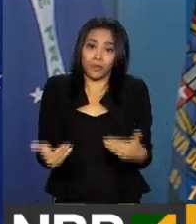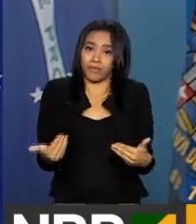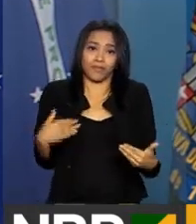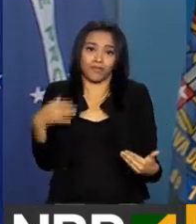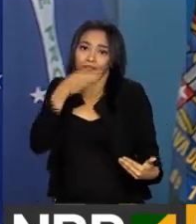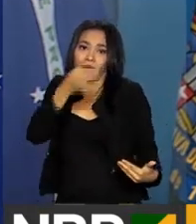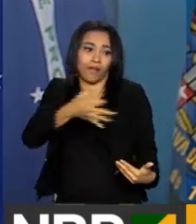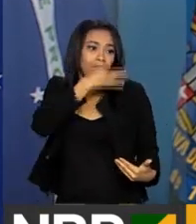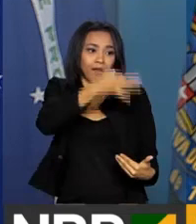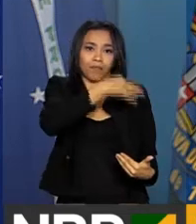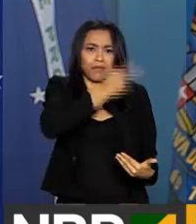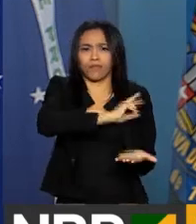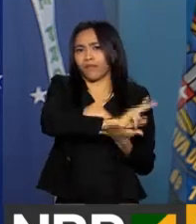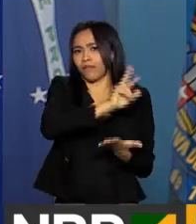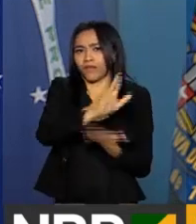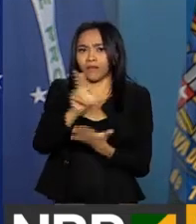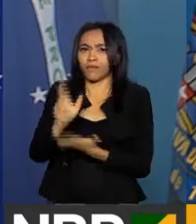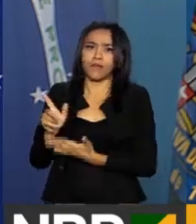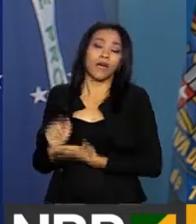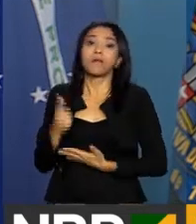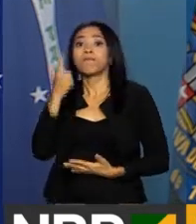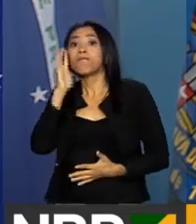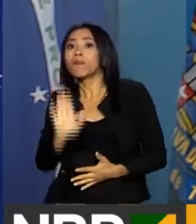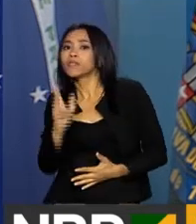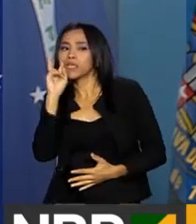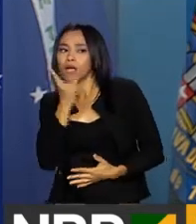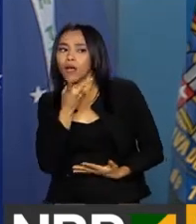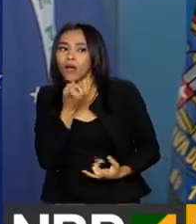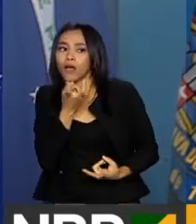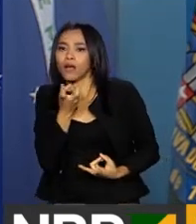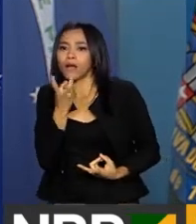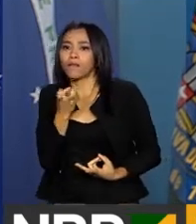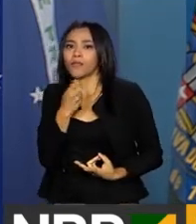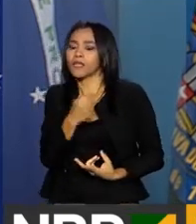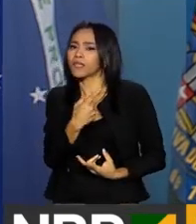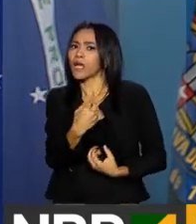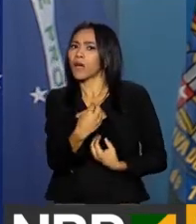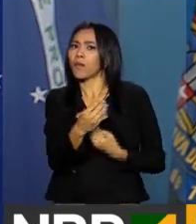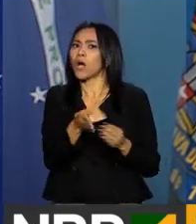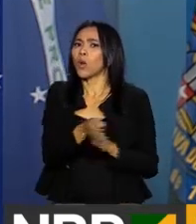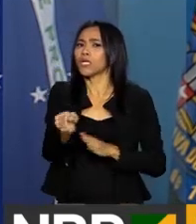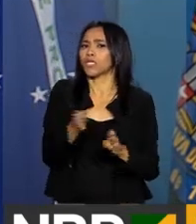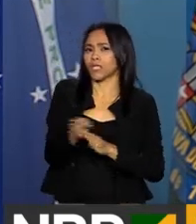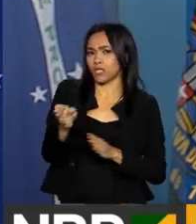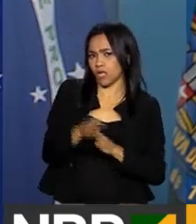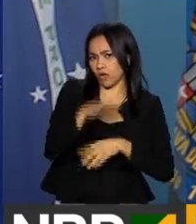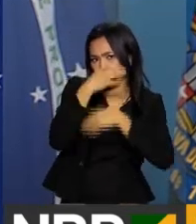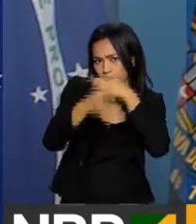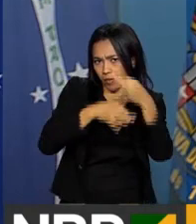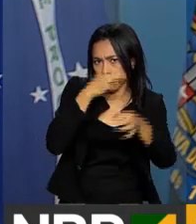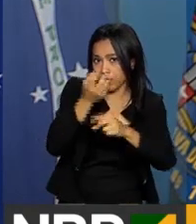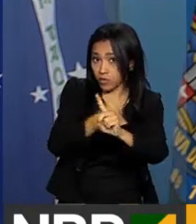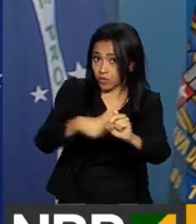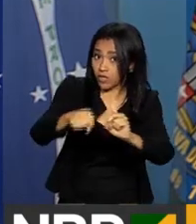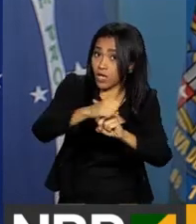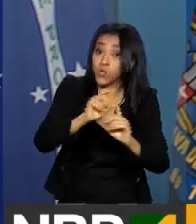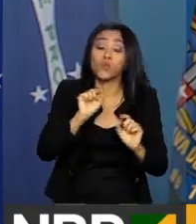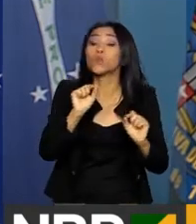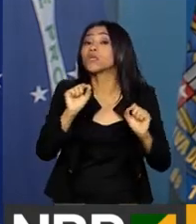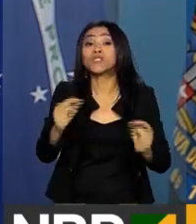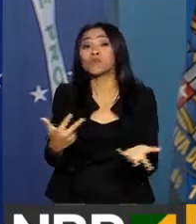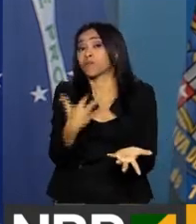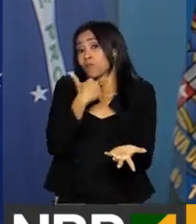são de verificar se porque elas dão também o norte a conduta para a própria sociedade o que não se pode é